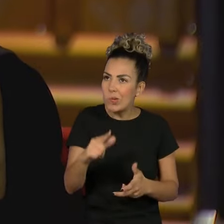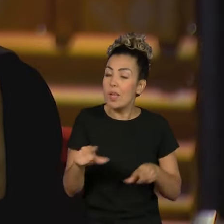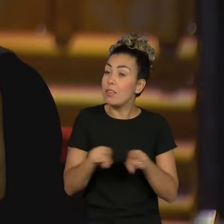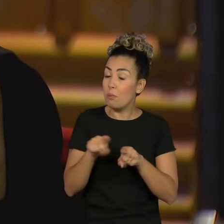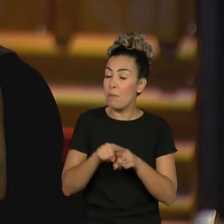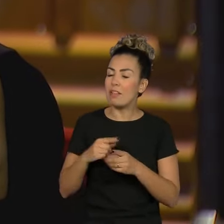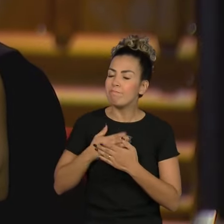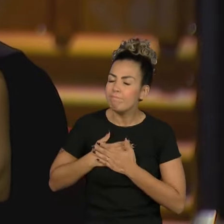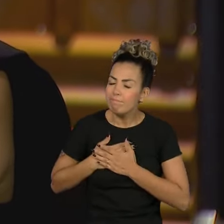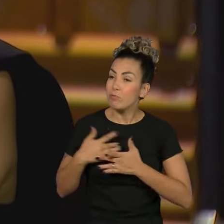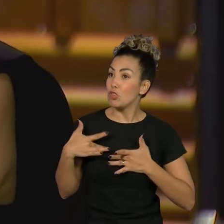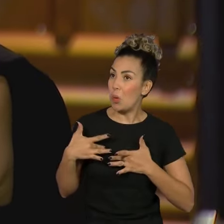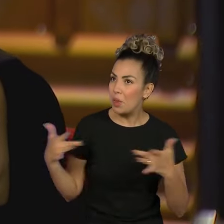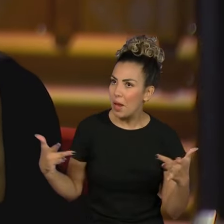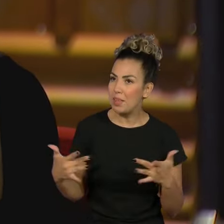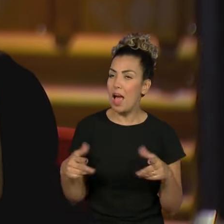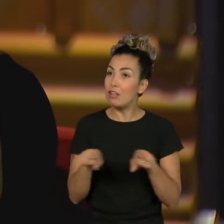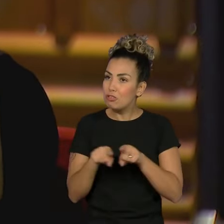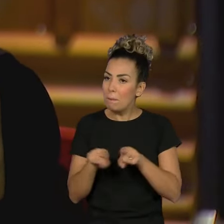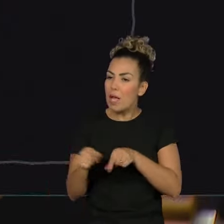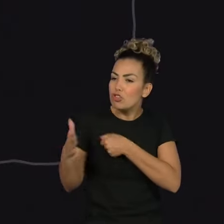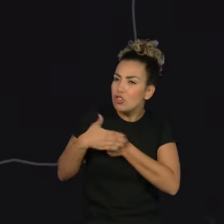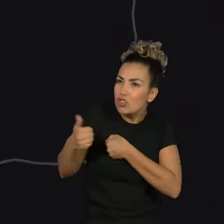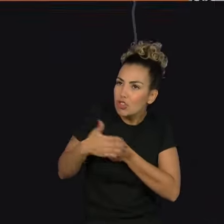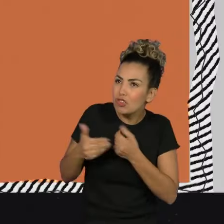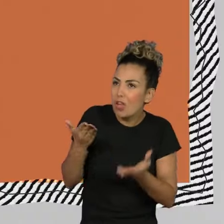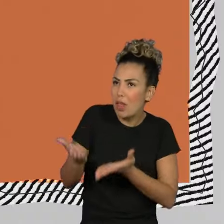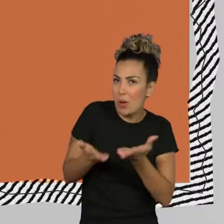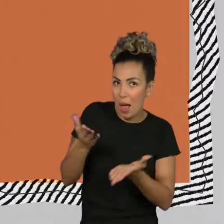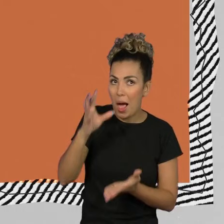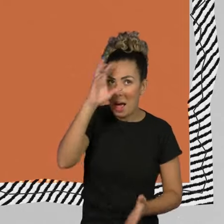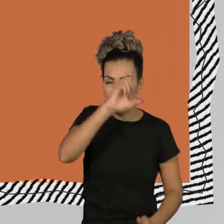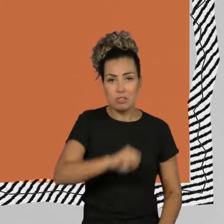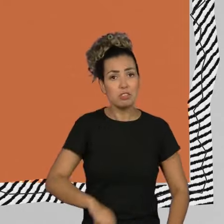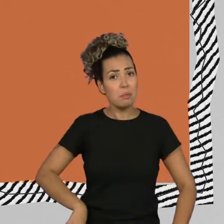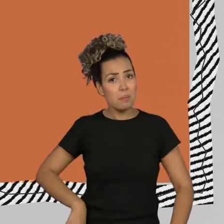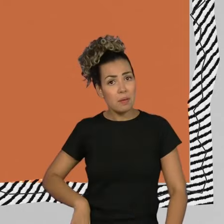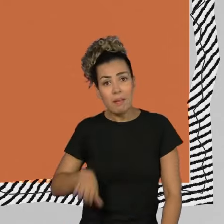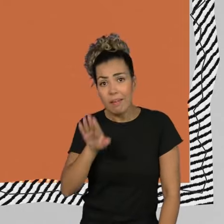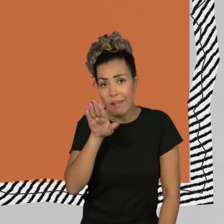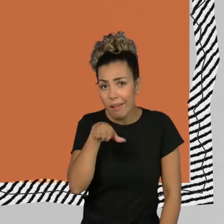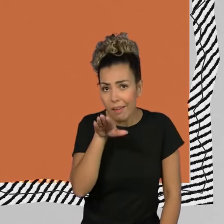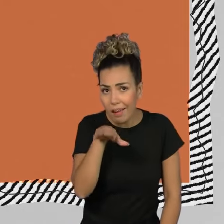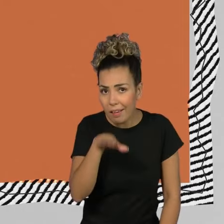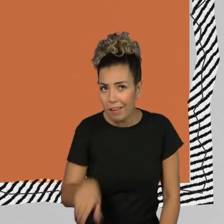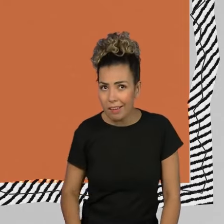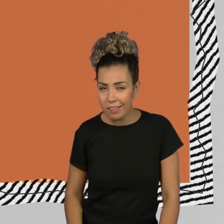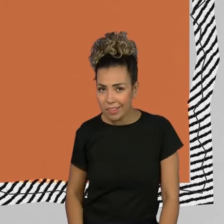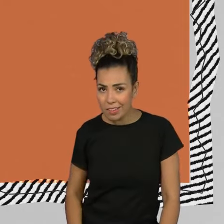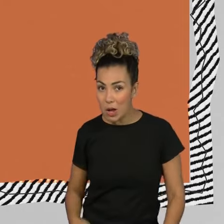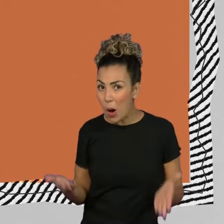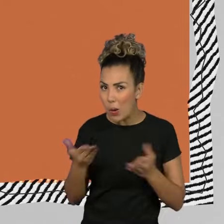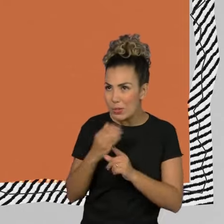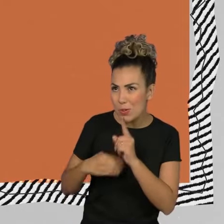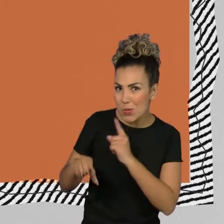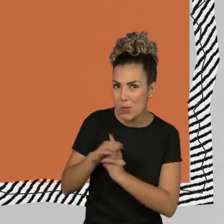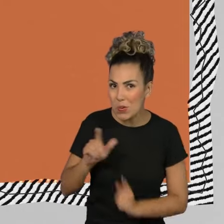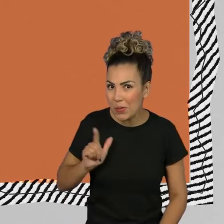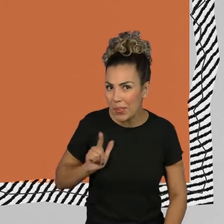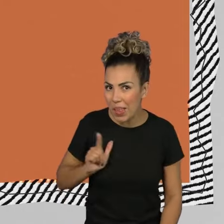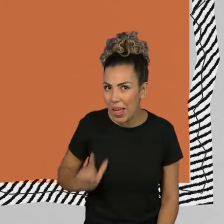solidariedade eu aprendo sobre generosidade Ei você hoje tem